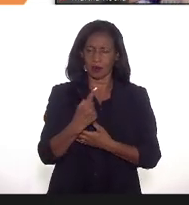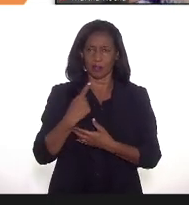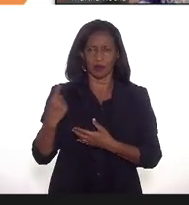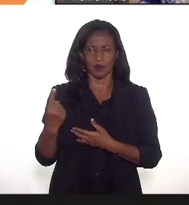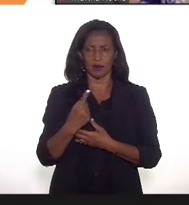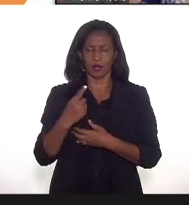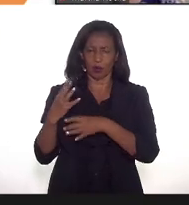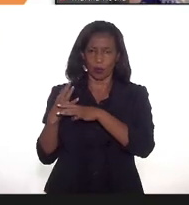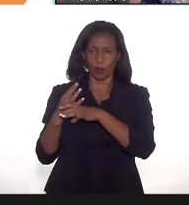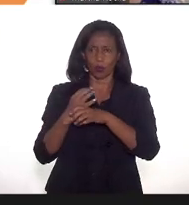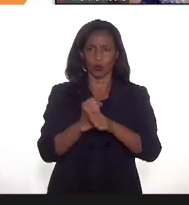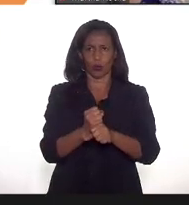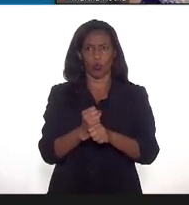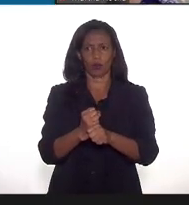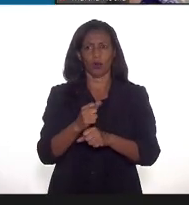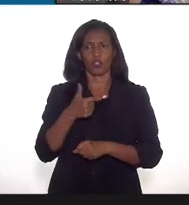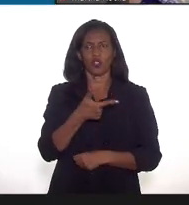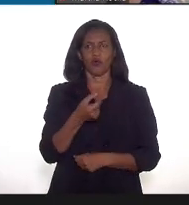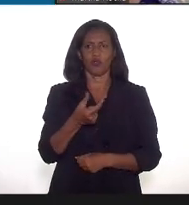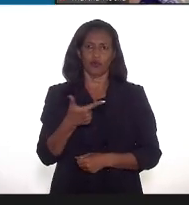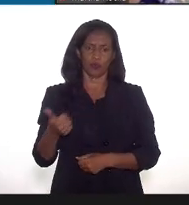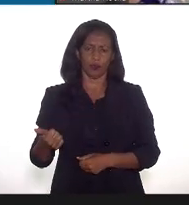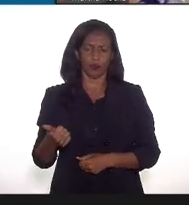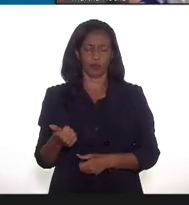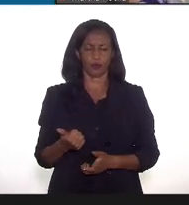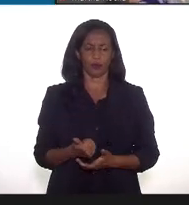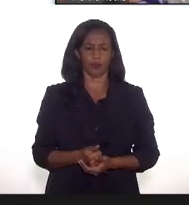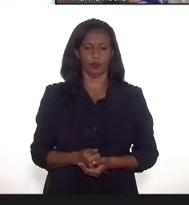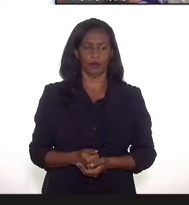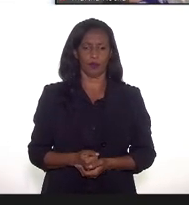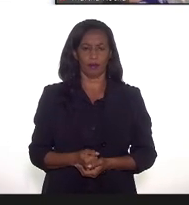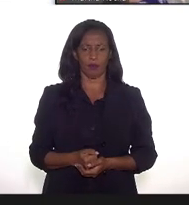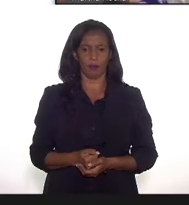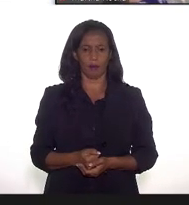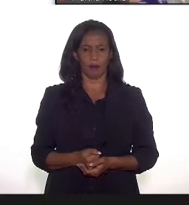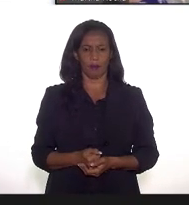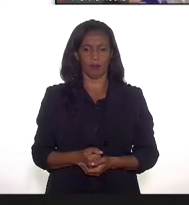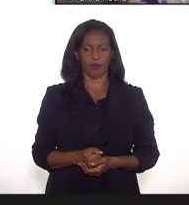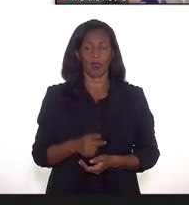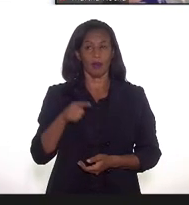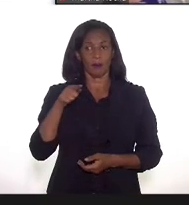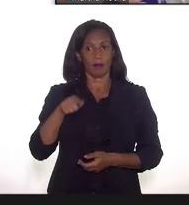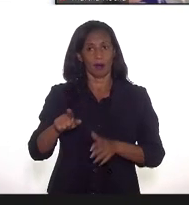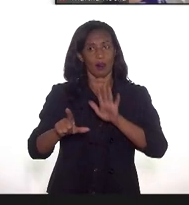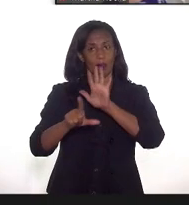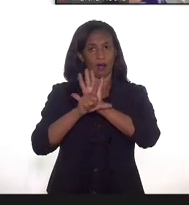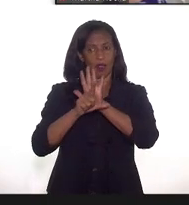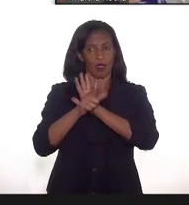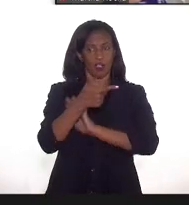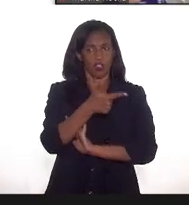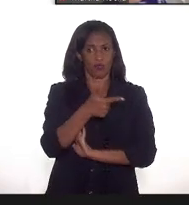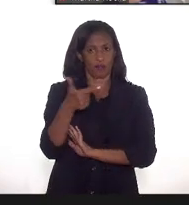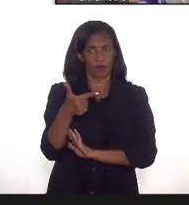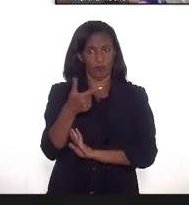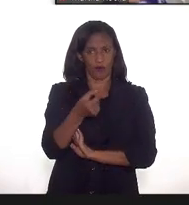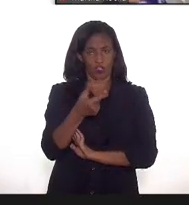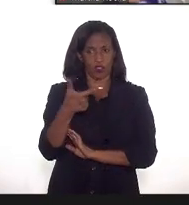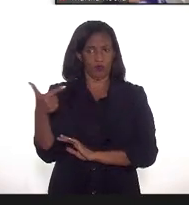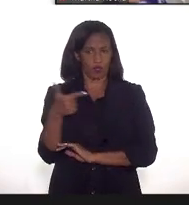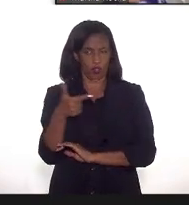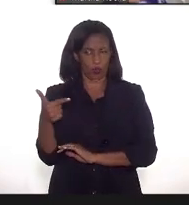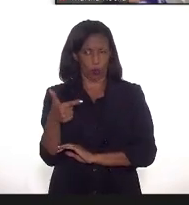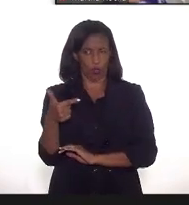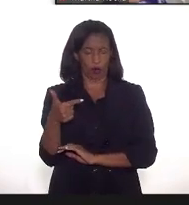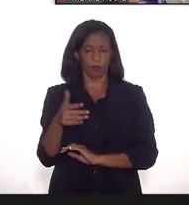financeira no ano vindouro. Para essa lei de 2022, do ponto de vista da